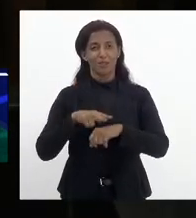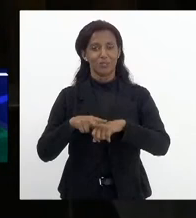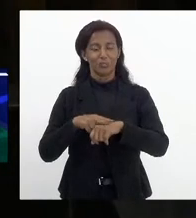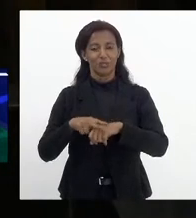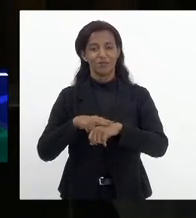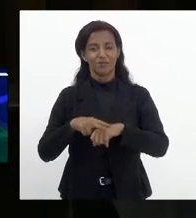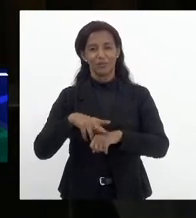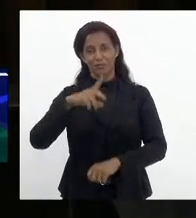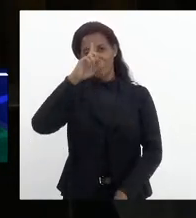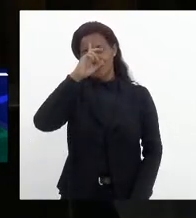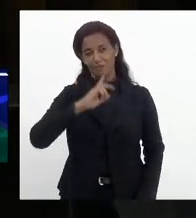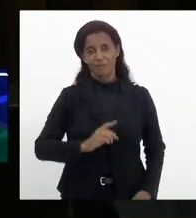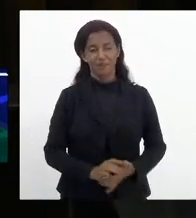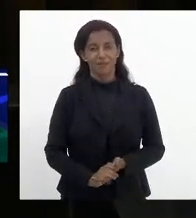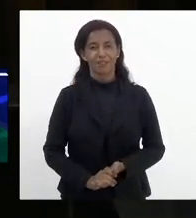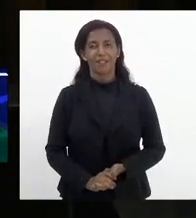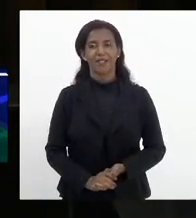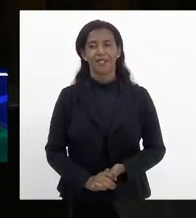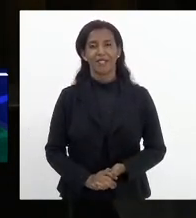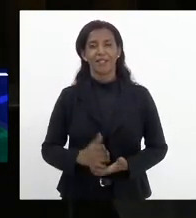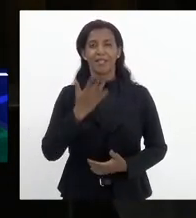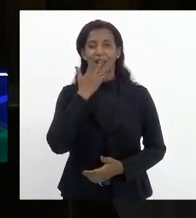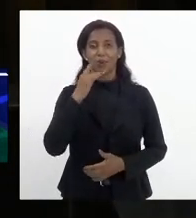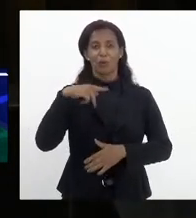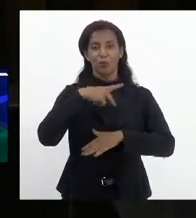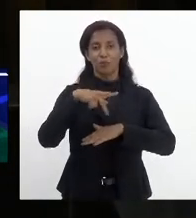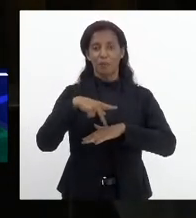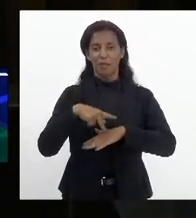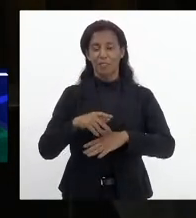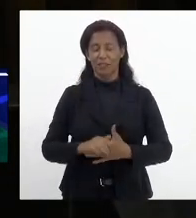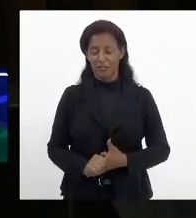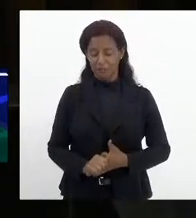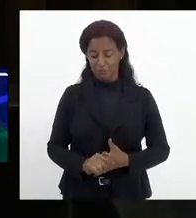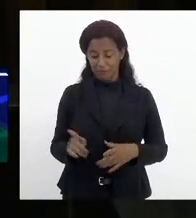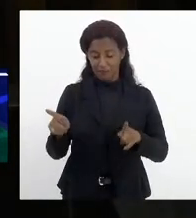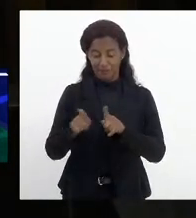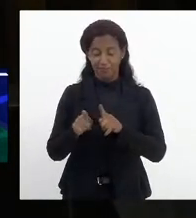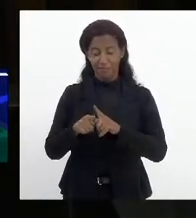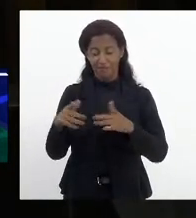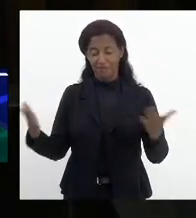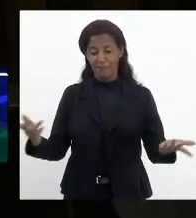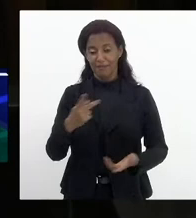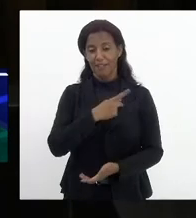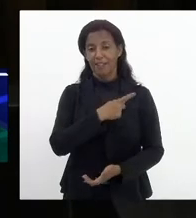e amarelo, que é a cor do nosso país. Além disso, senhora presidente, eu não posso deixar